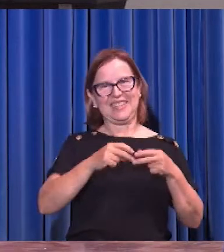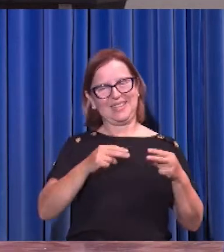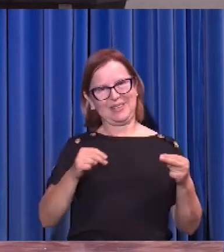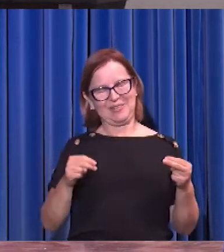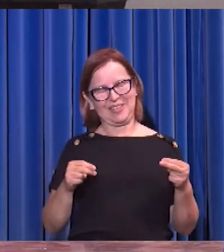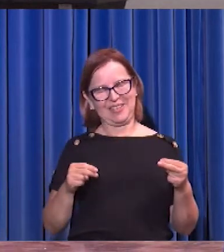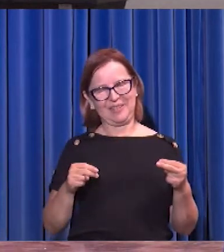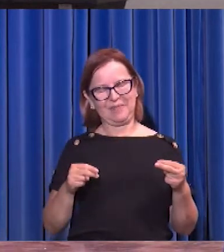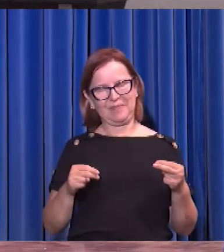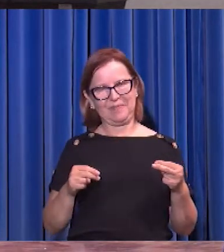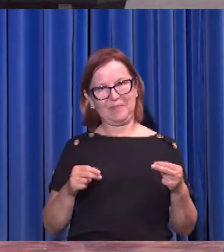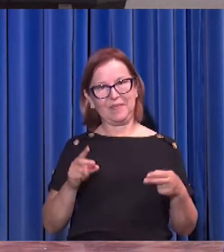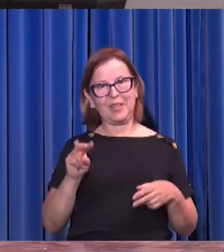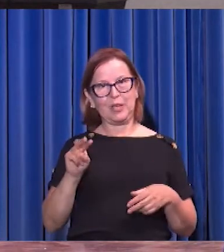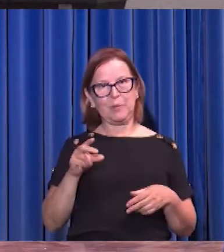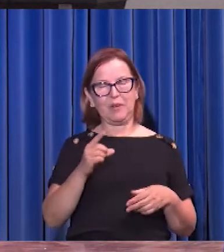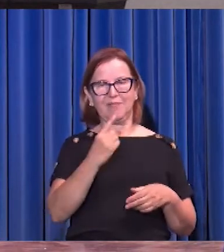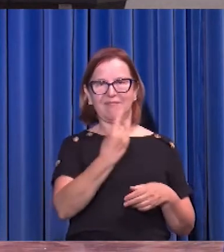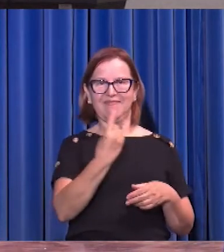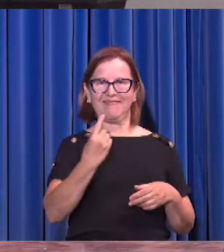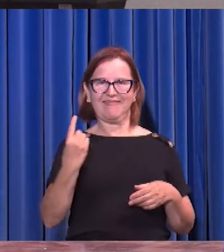como cada um de nós.